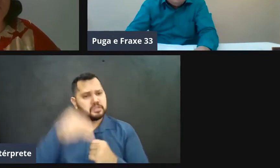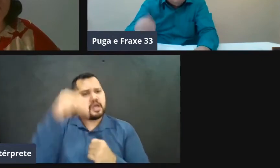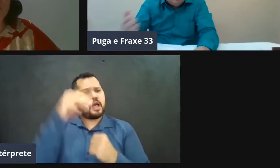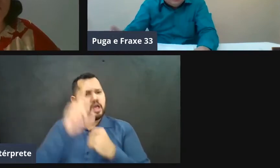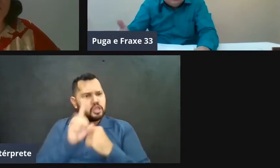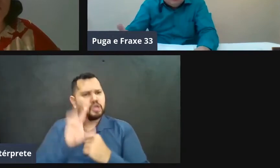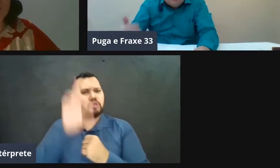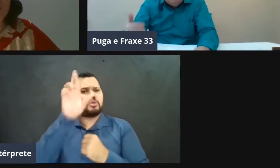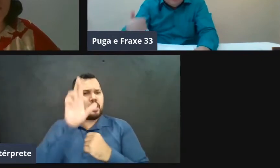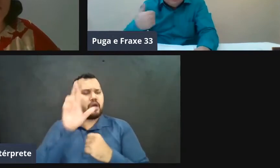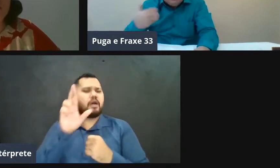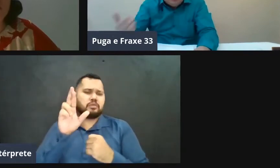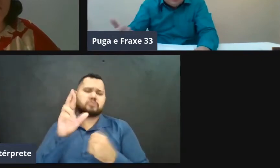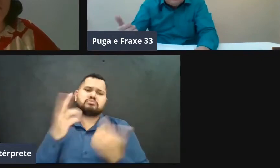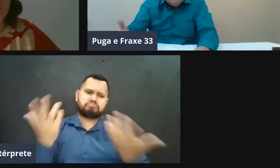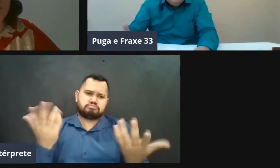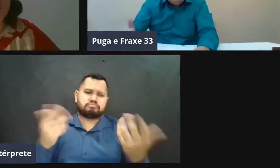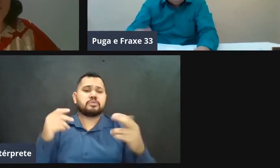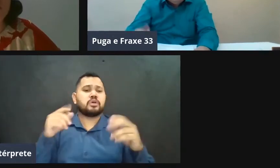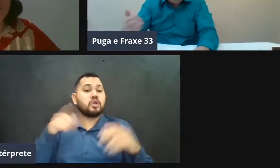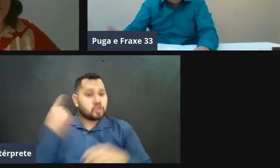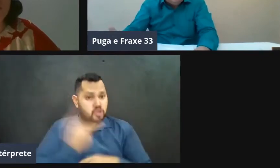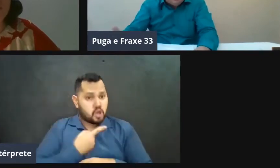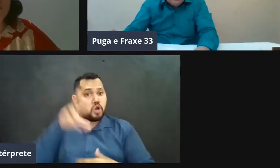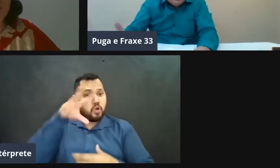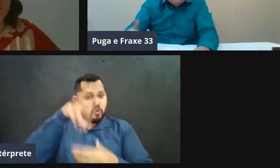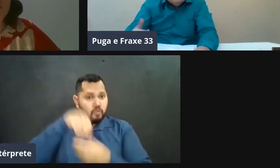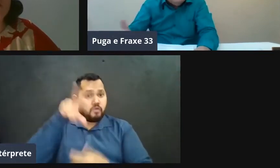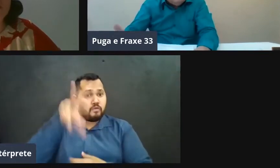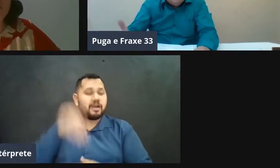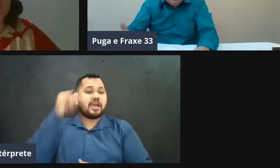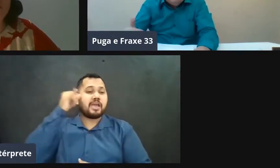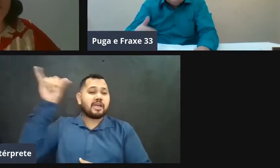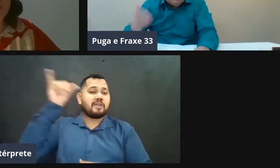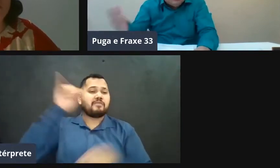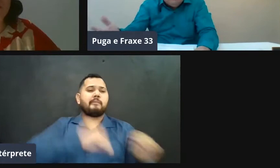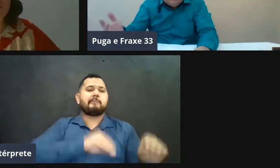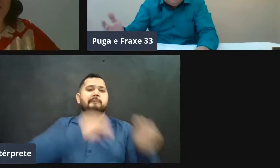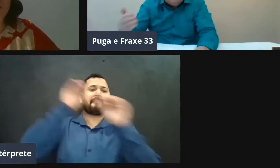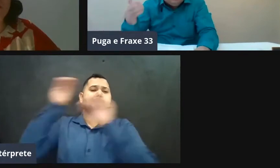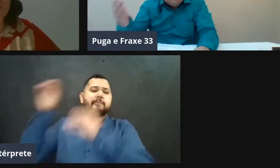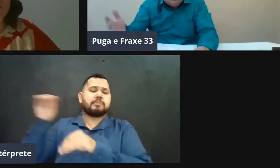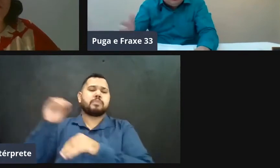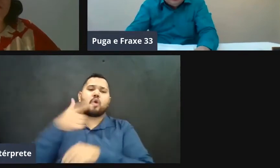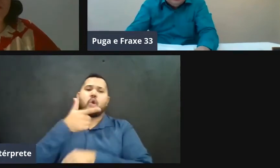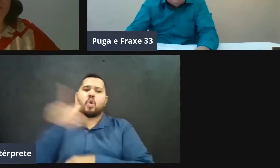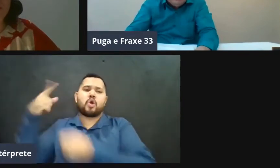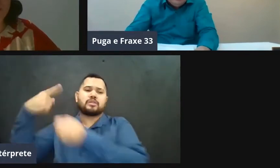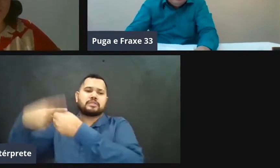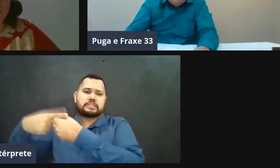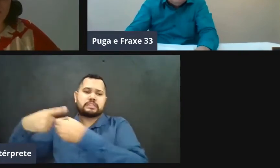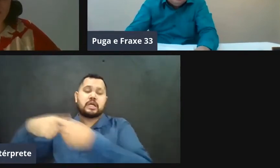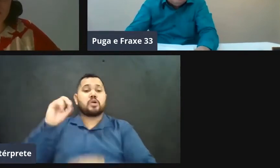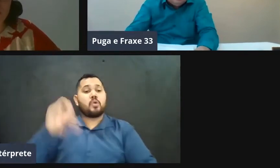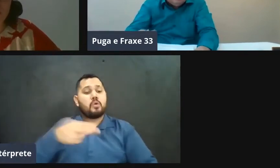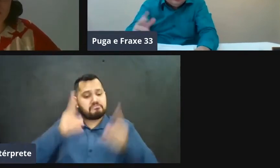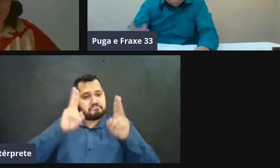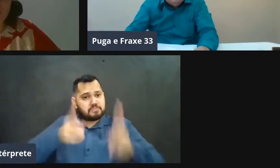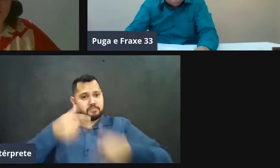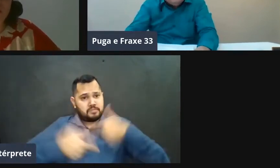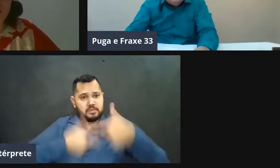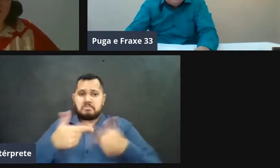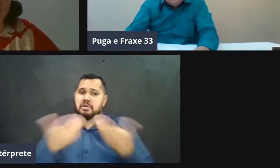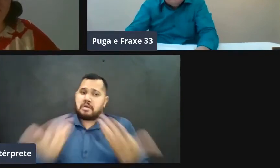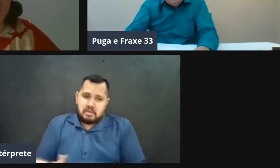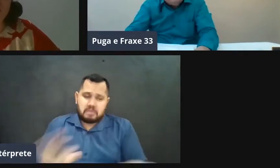né, com a oferta nossa, sem se deslocar de Manaus ou até mesmo do seu local que ele esteja